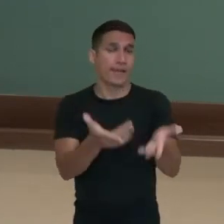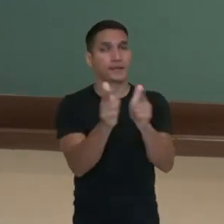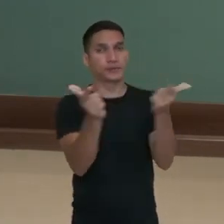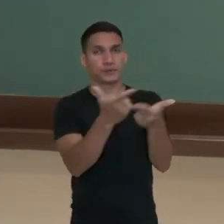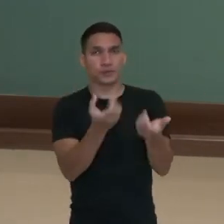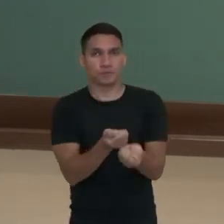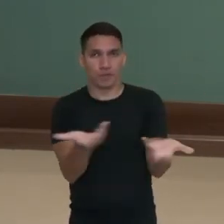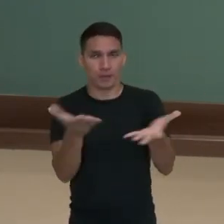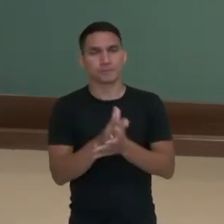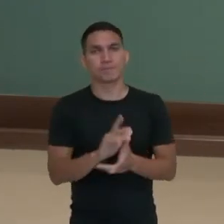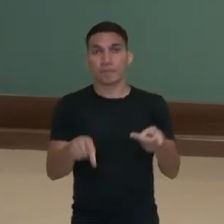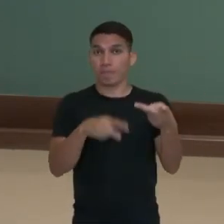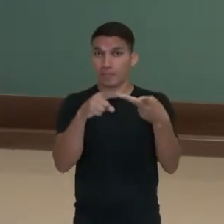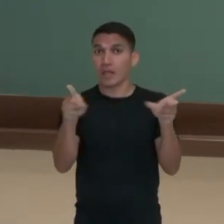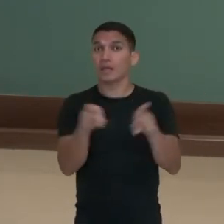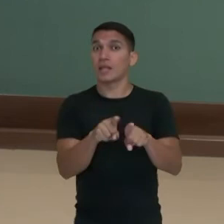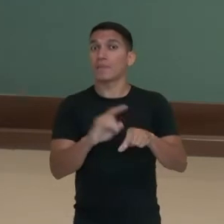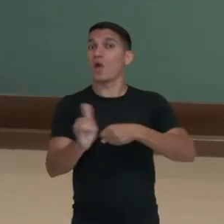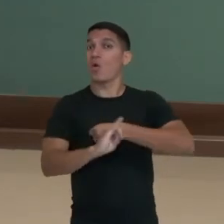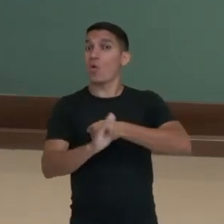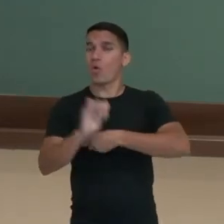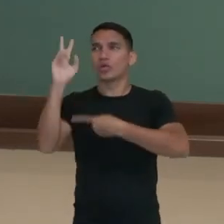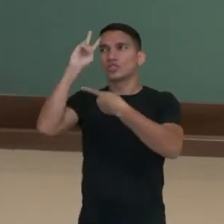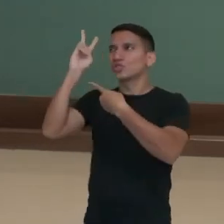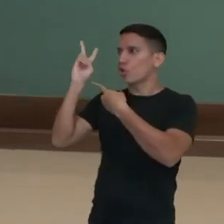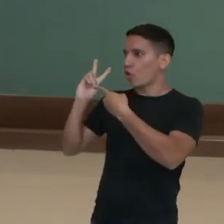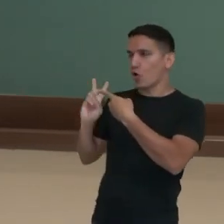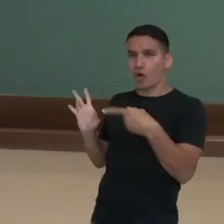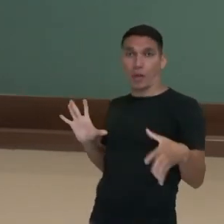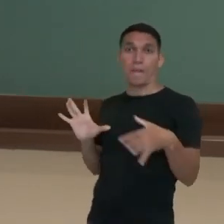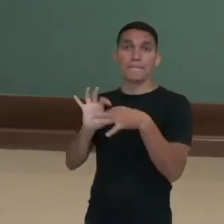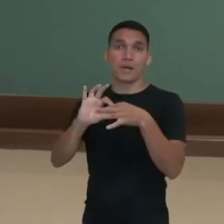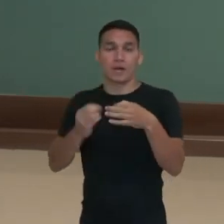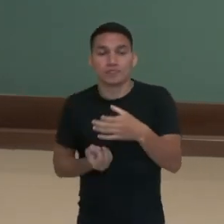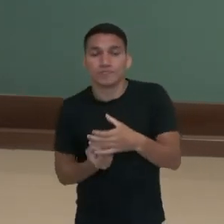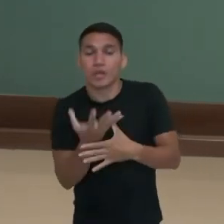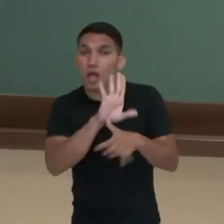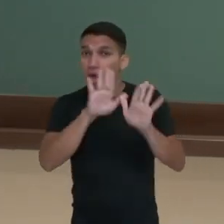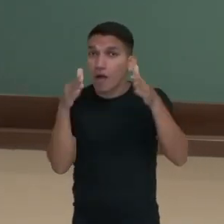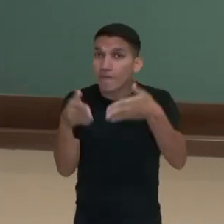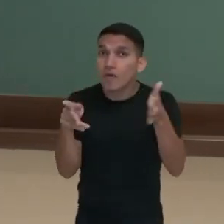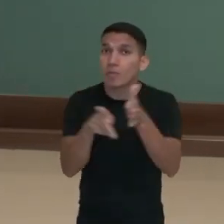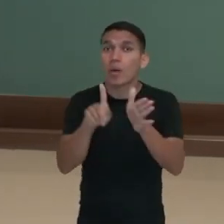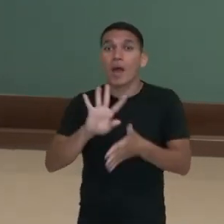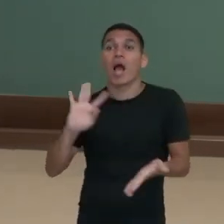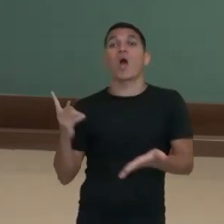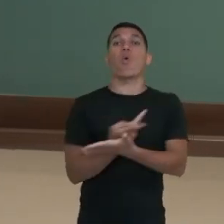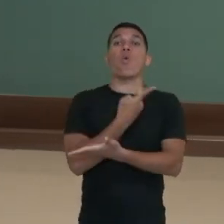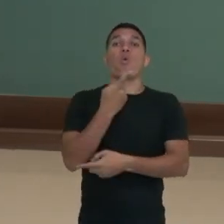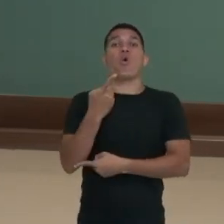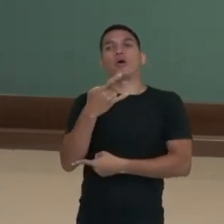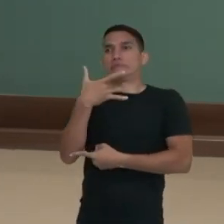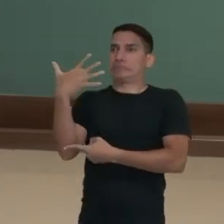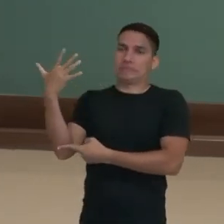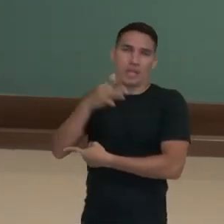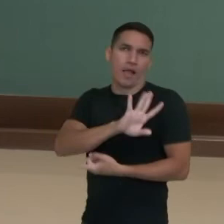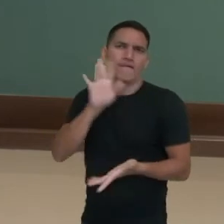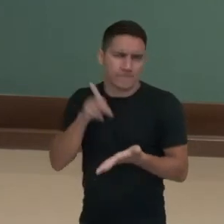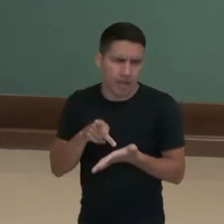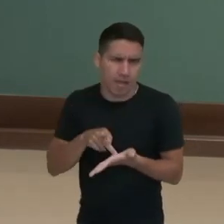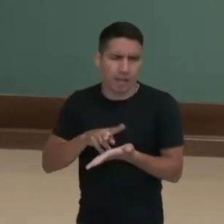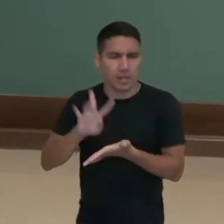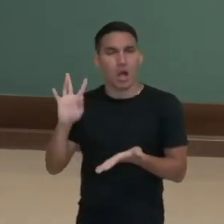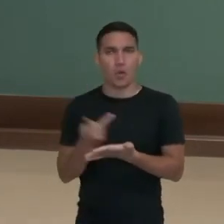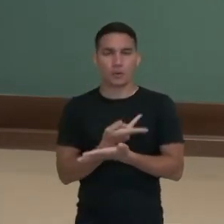jornalística. Temos crônicas históricas, que são crônicas voltadas a acontecimentos reais,